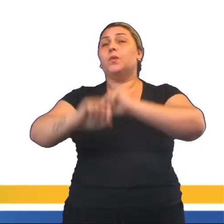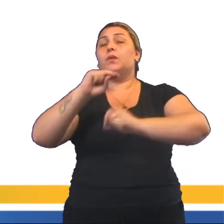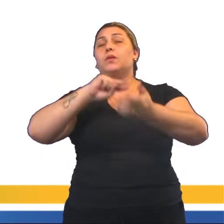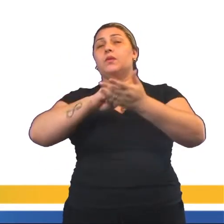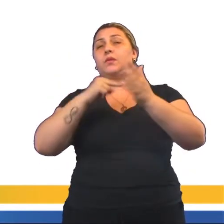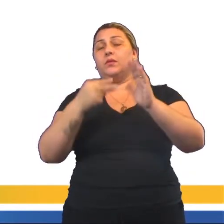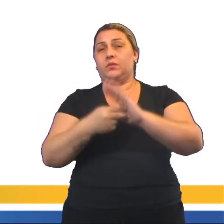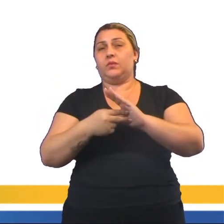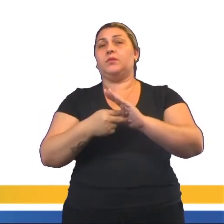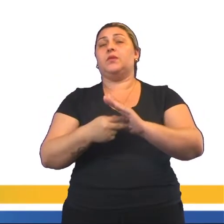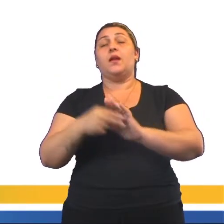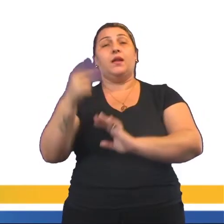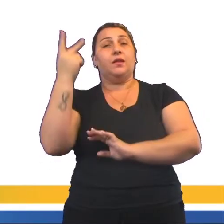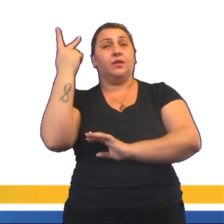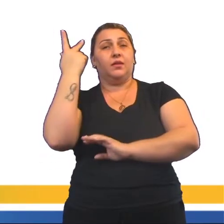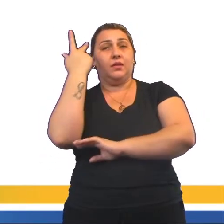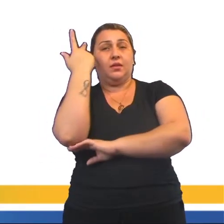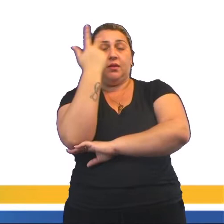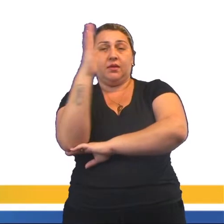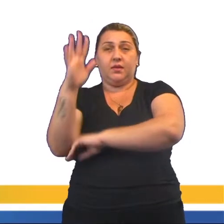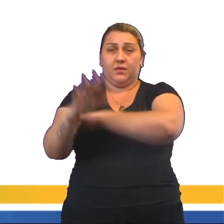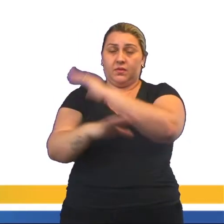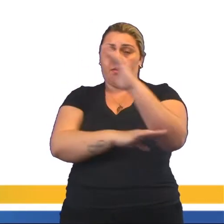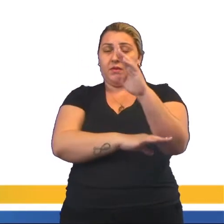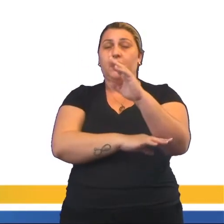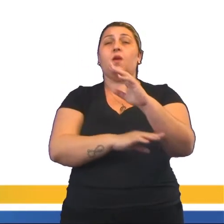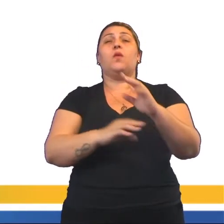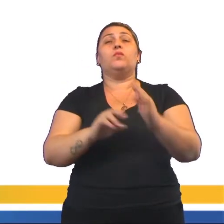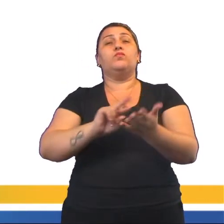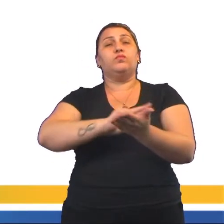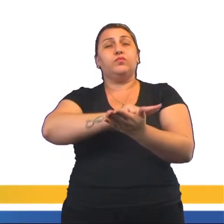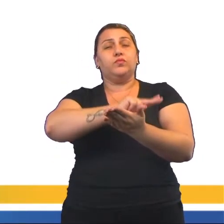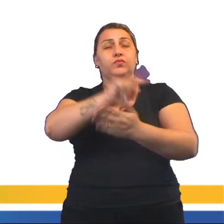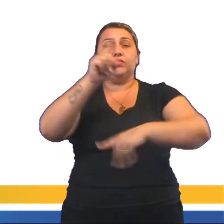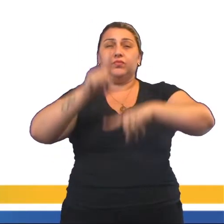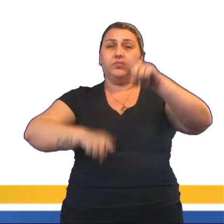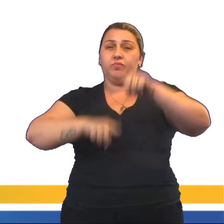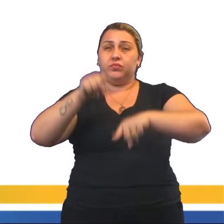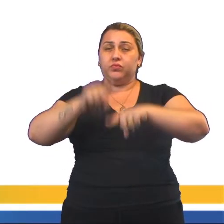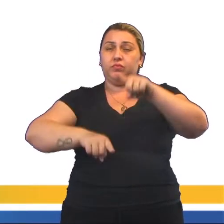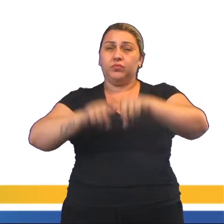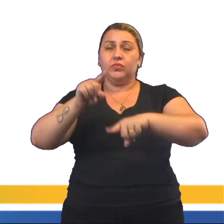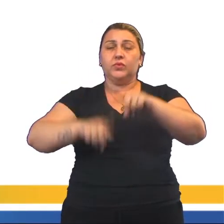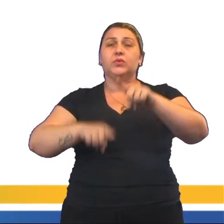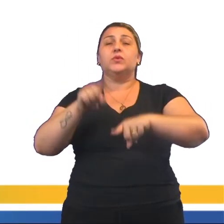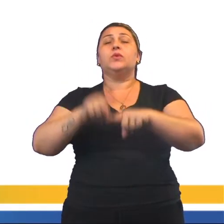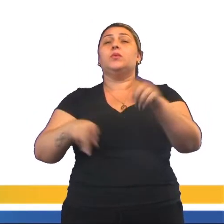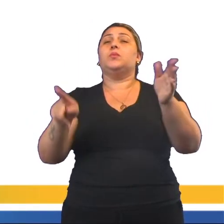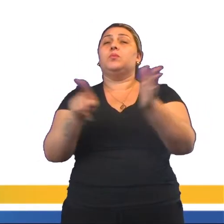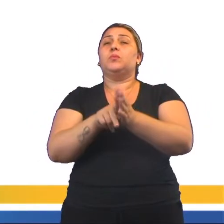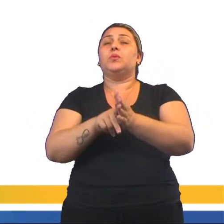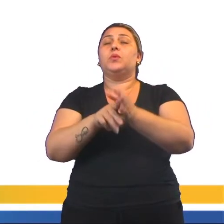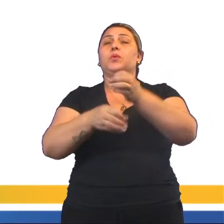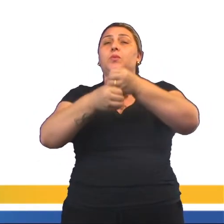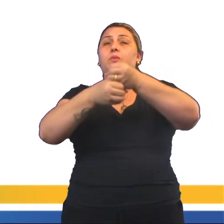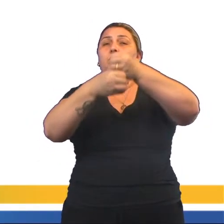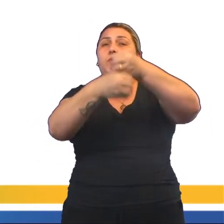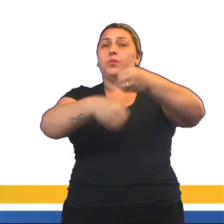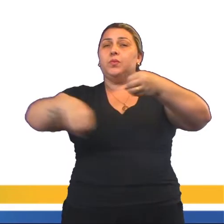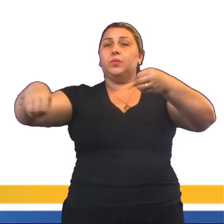isso? Processo natural decorrente da acumulação excessiva de matéria orgânica provinda dos esgotos e